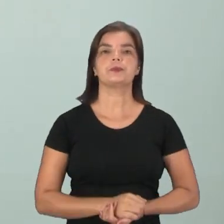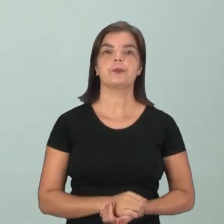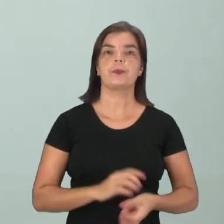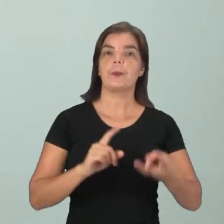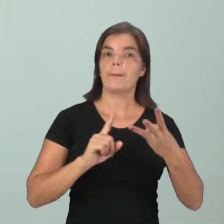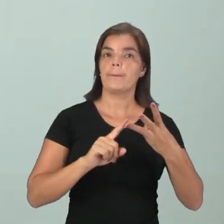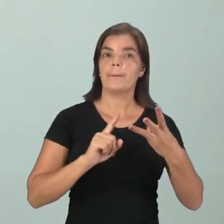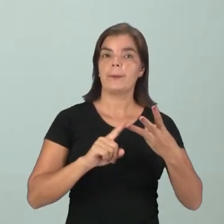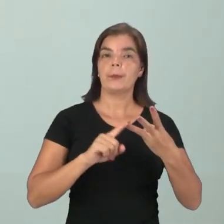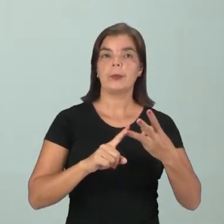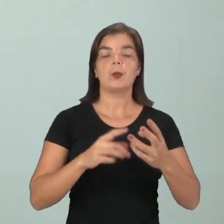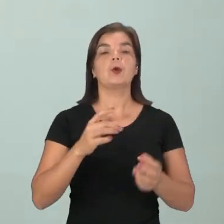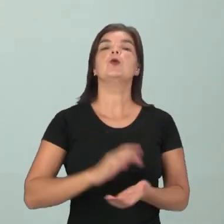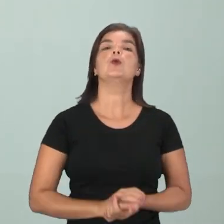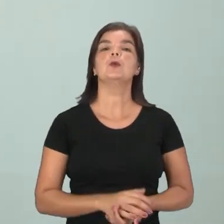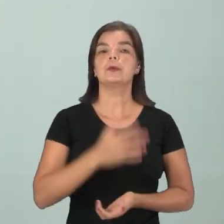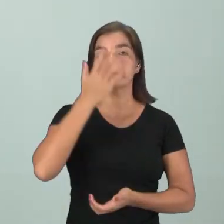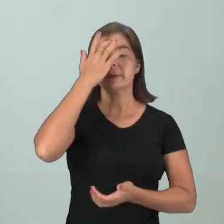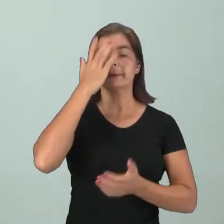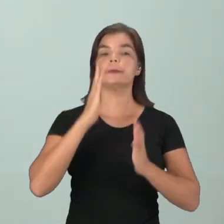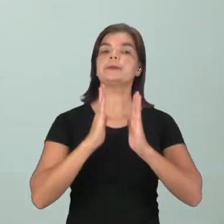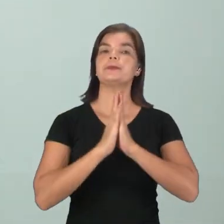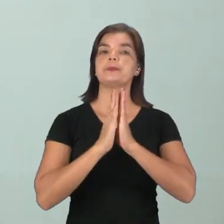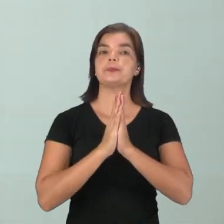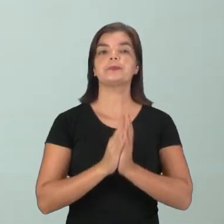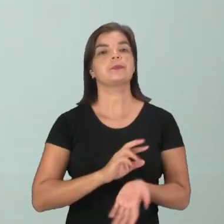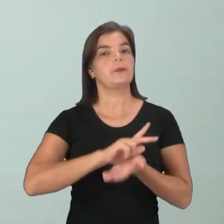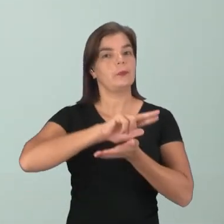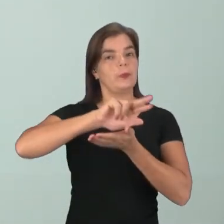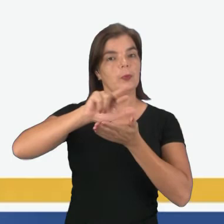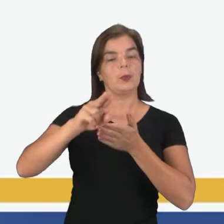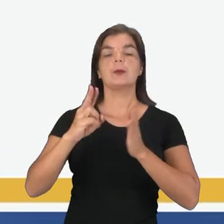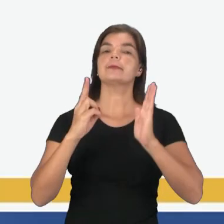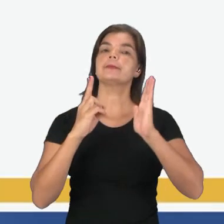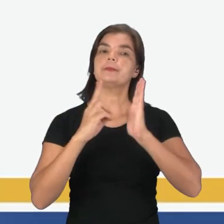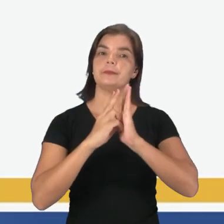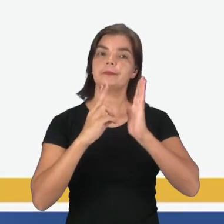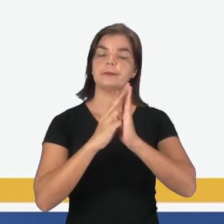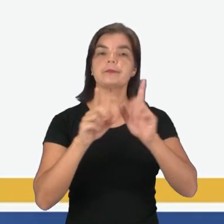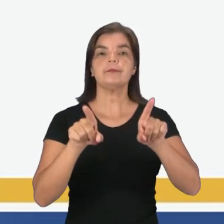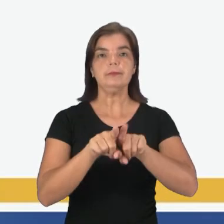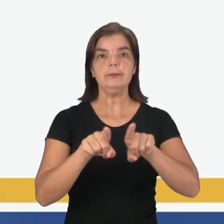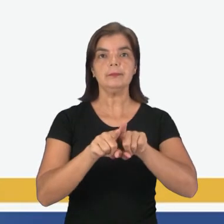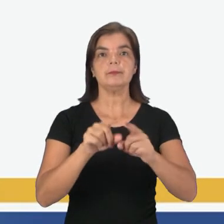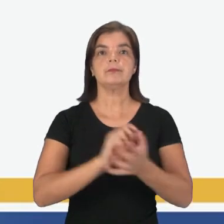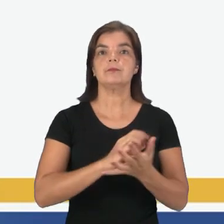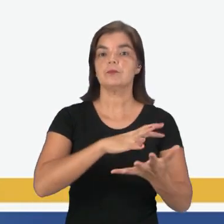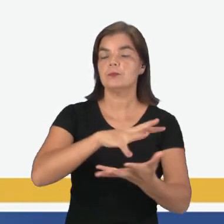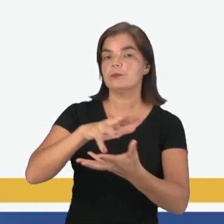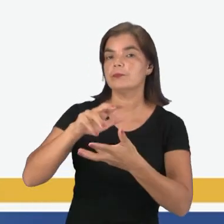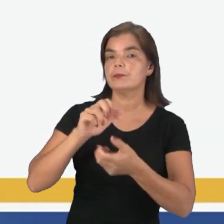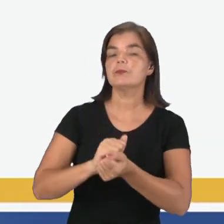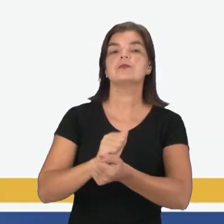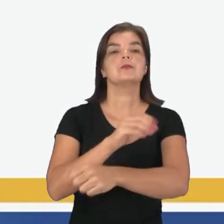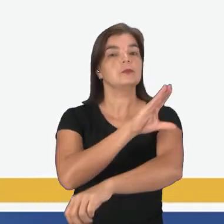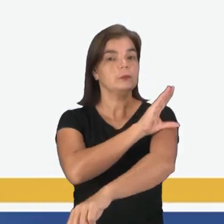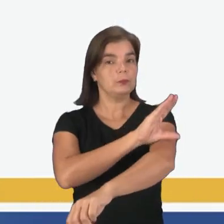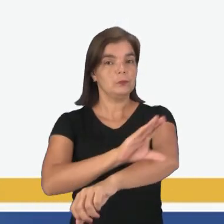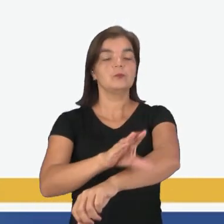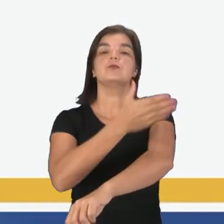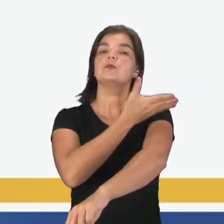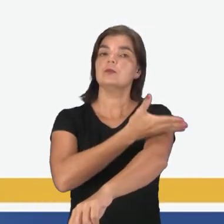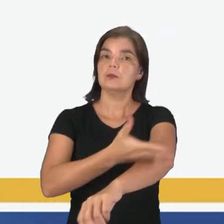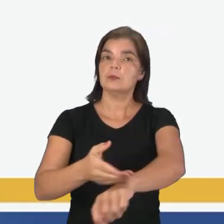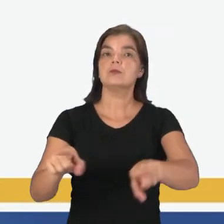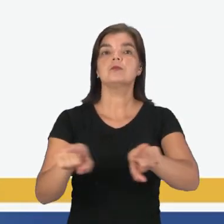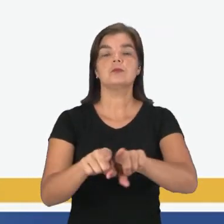é o islamismo, a terceira o hinduísmo. Religiões indígenas por todo o mundo. Em todo o mundo há